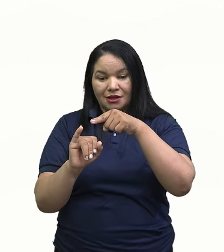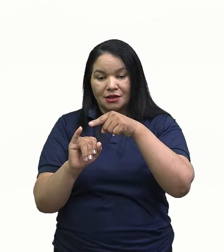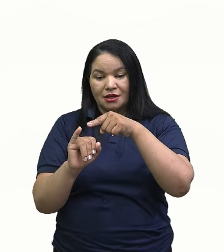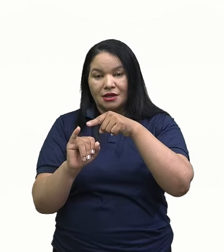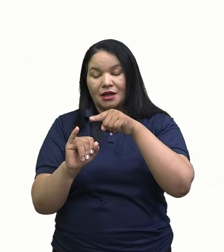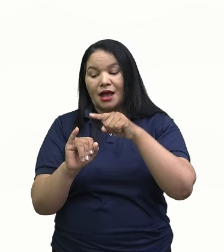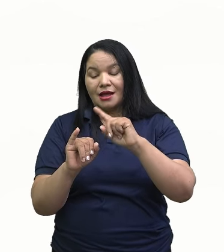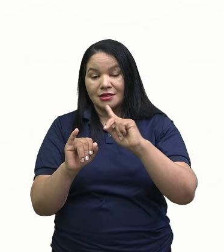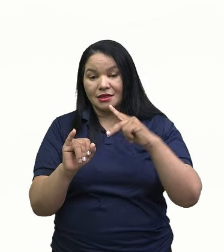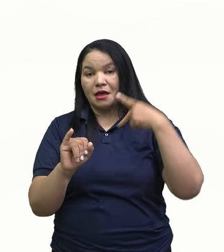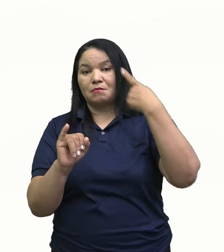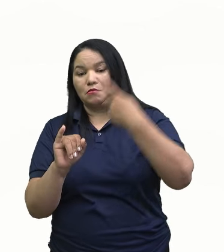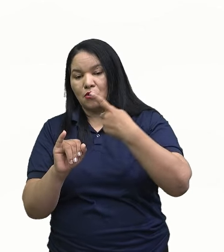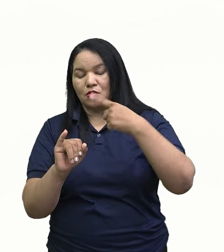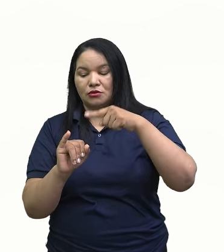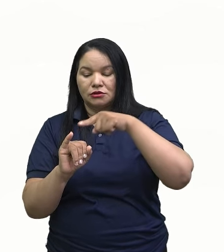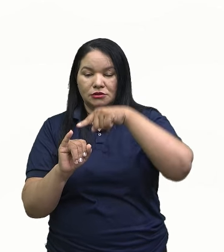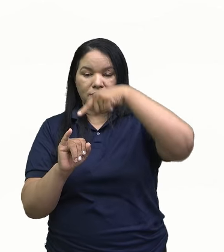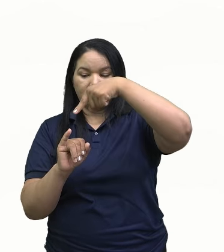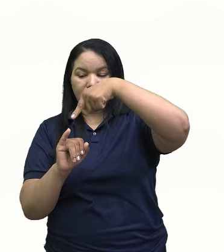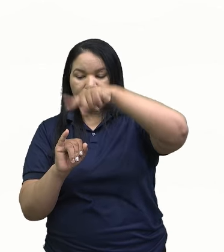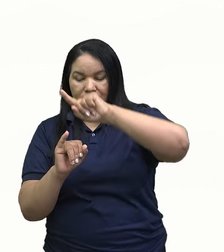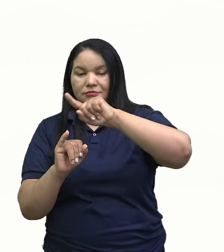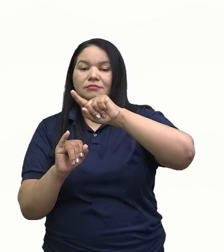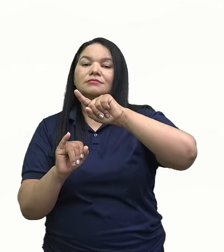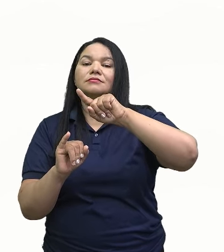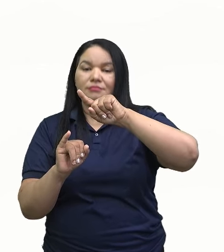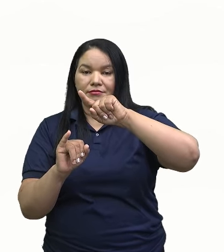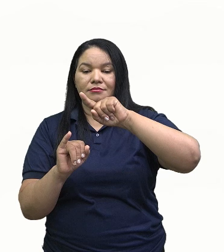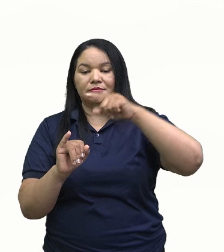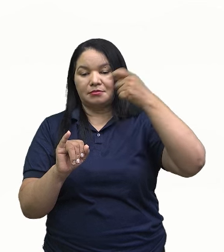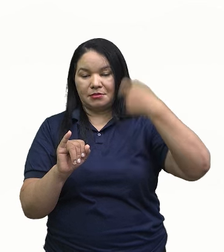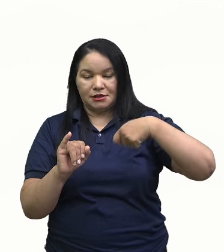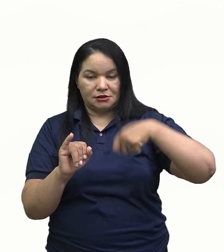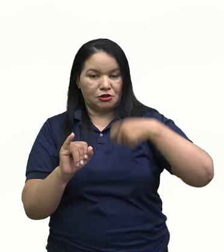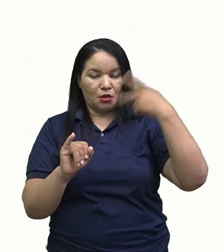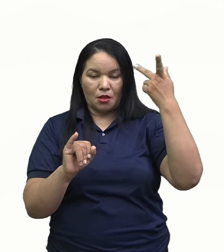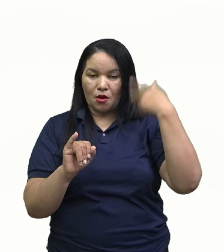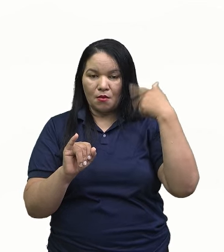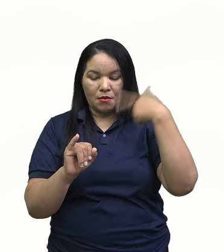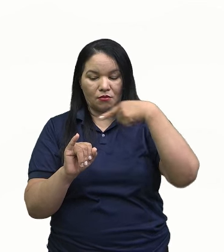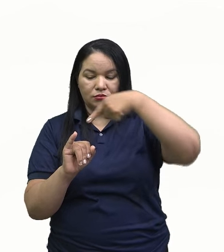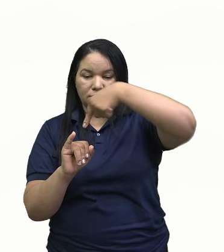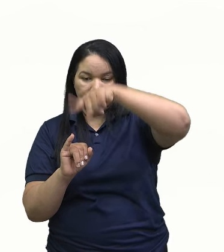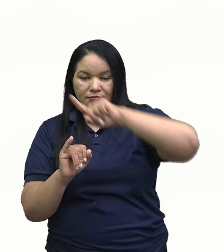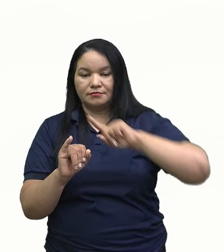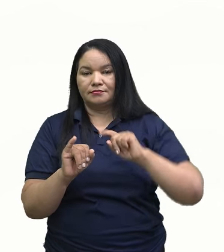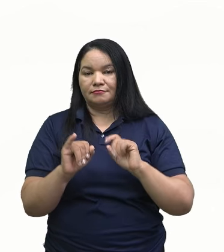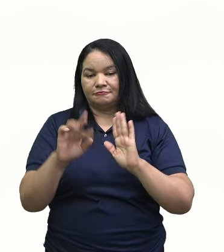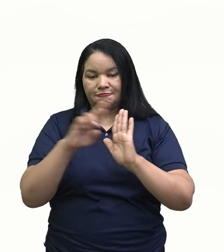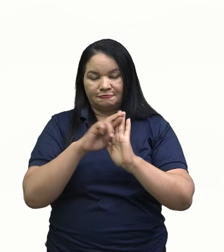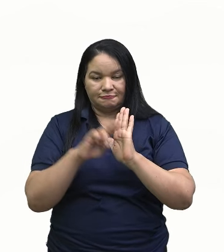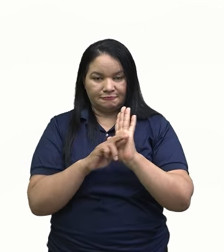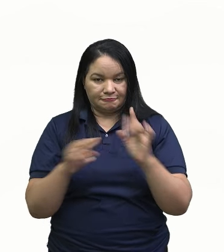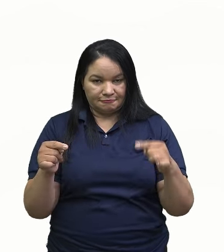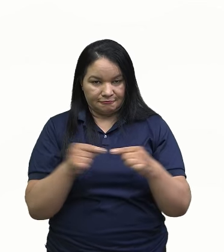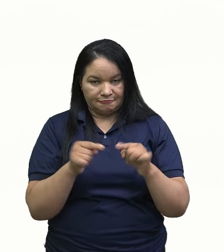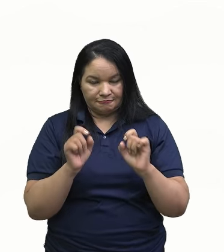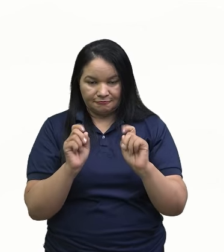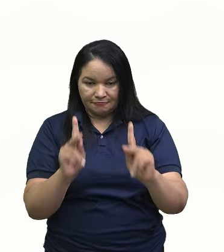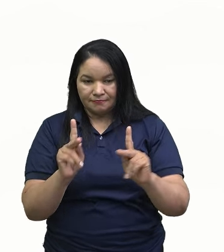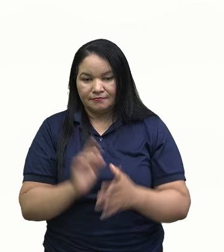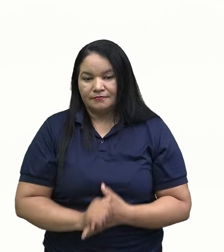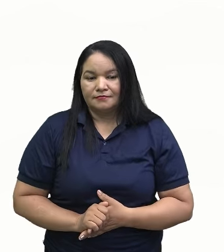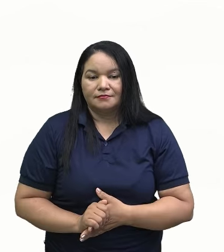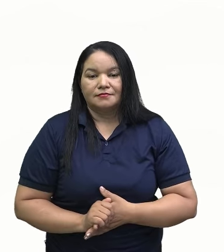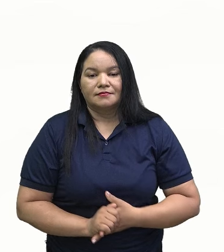depois desse ditongo crescente, ele vai ser acentuado normalmente, tá bom? Essa é a regra. Vamos continuar.